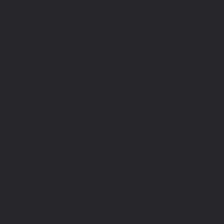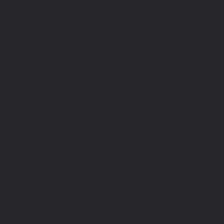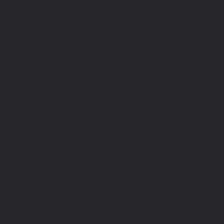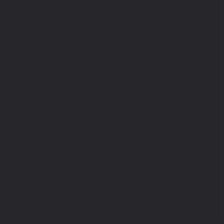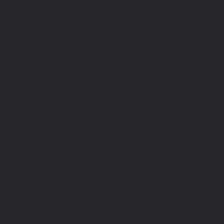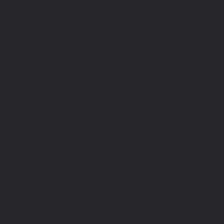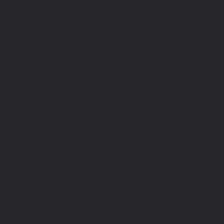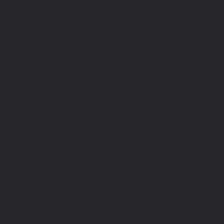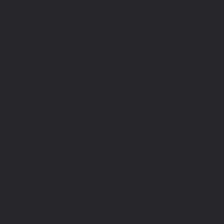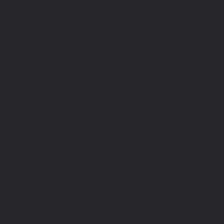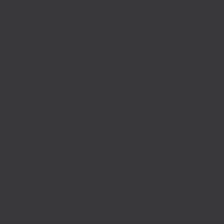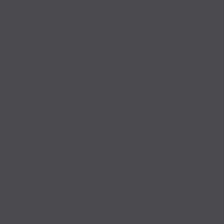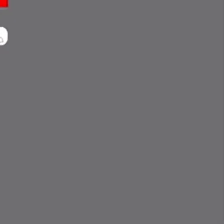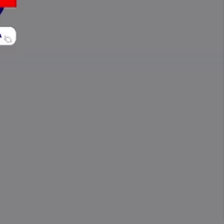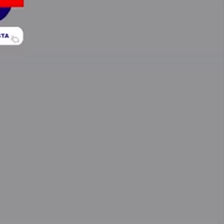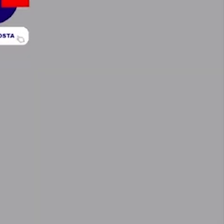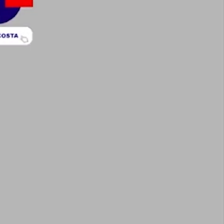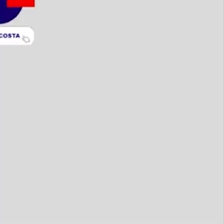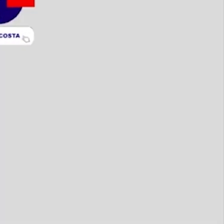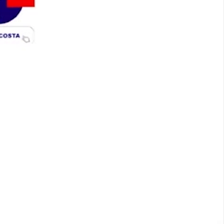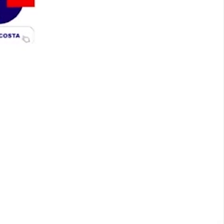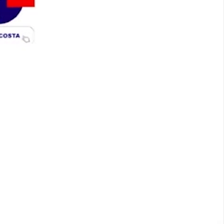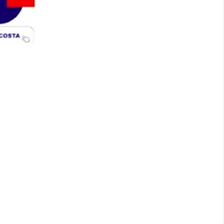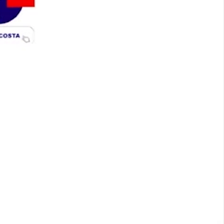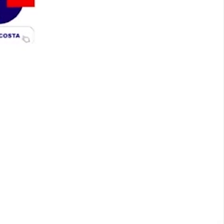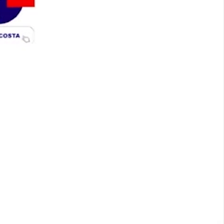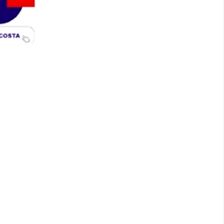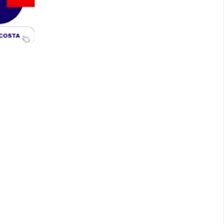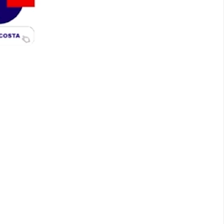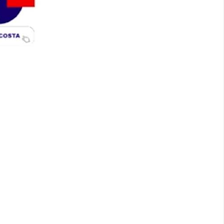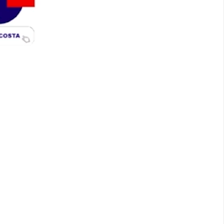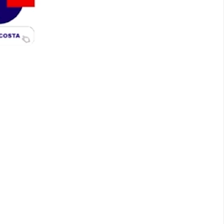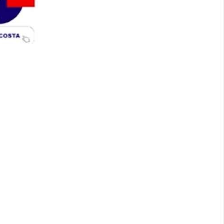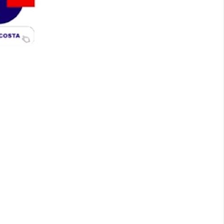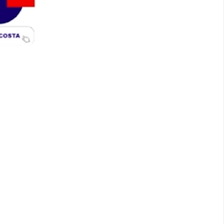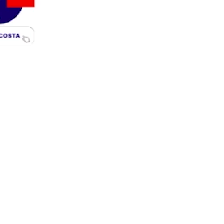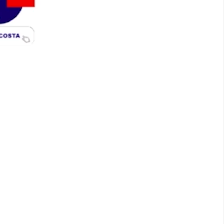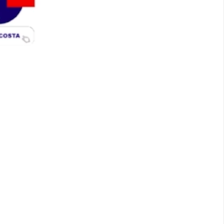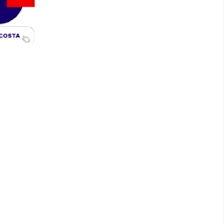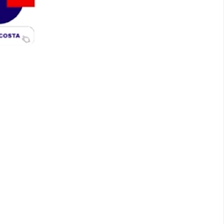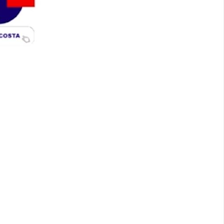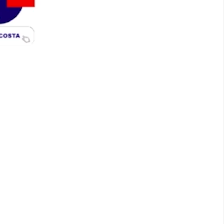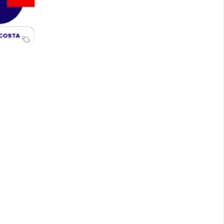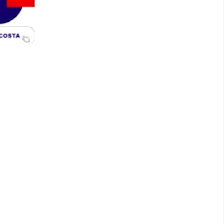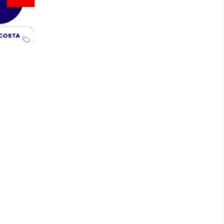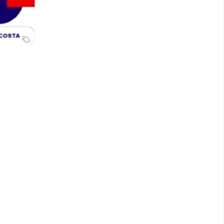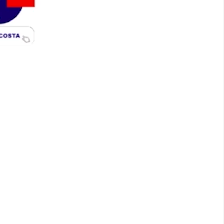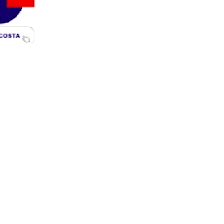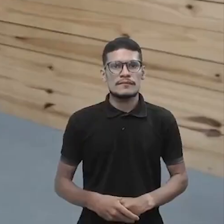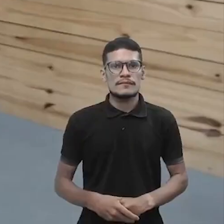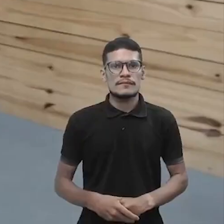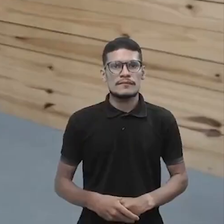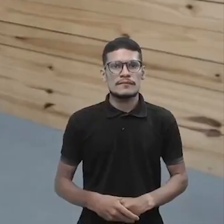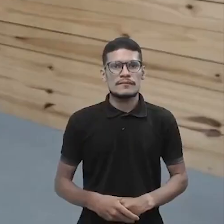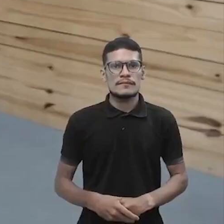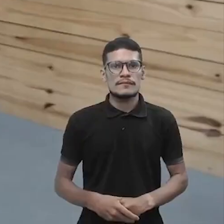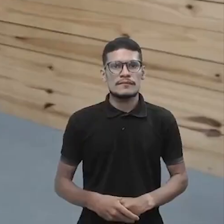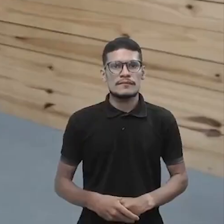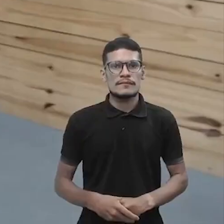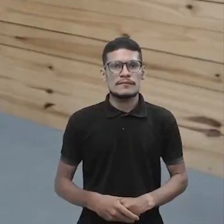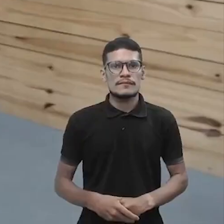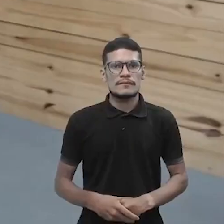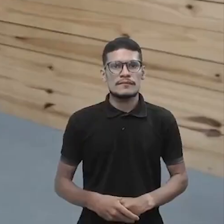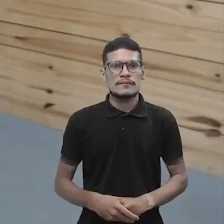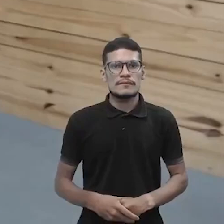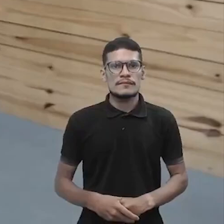Em seguida, surge a logo ETE, Escola Técnica Estadual Professor Antônio Carlos Gomes da Costa. Roberto